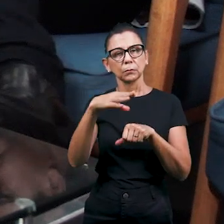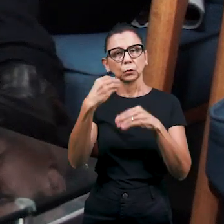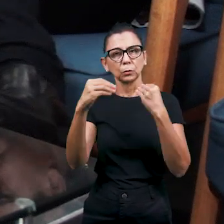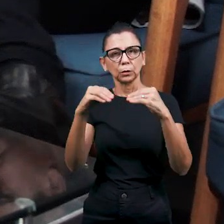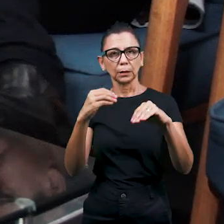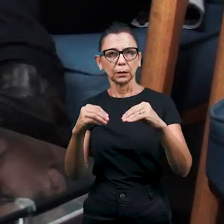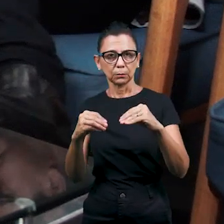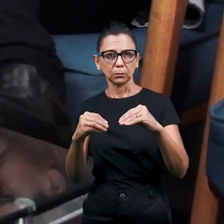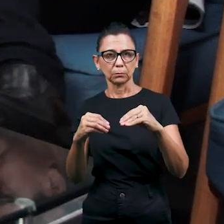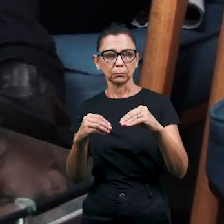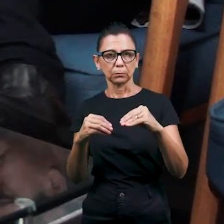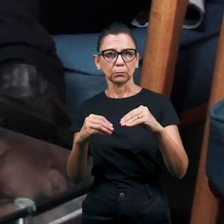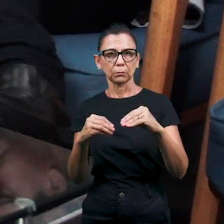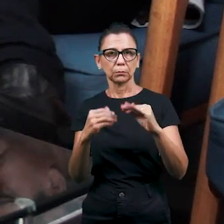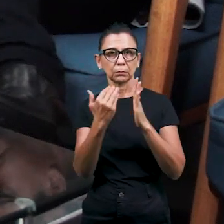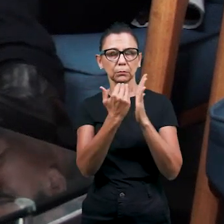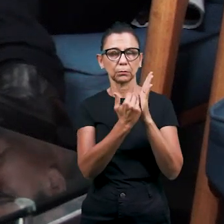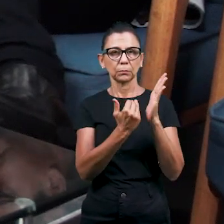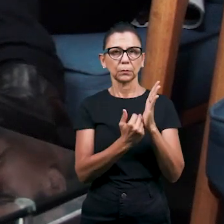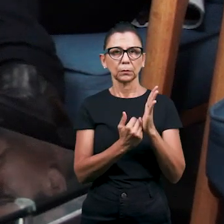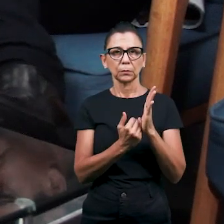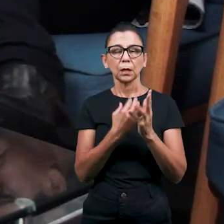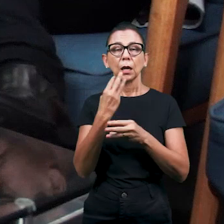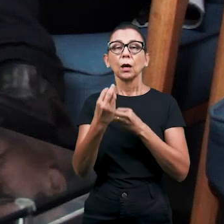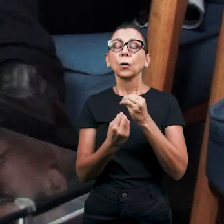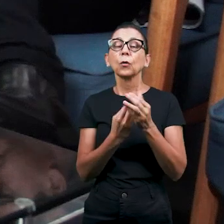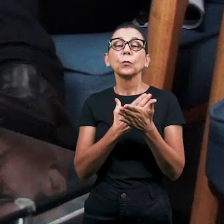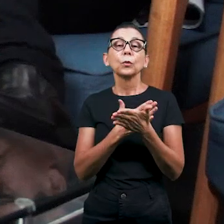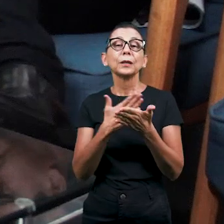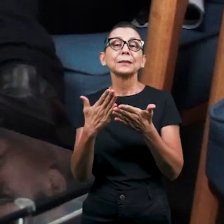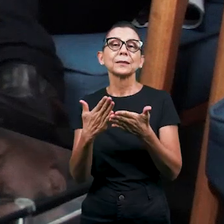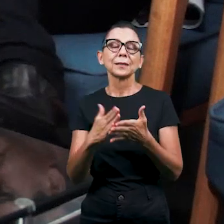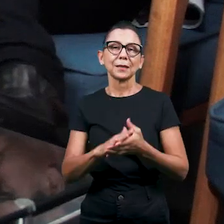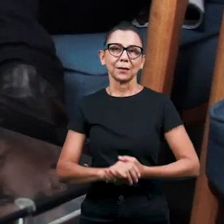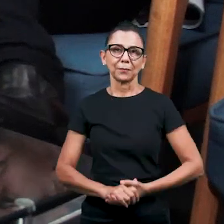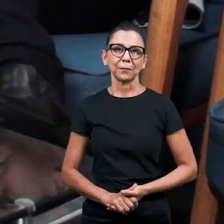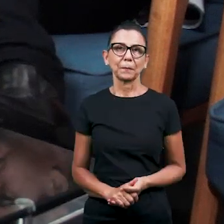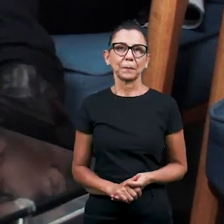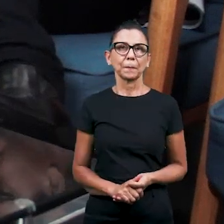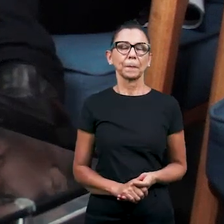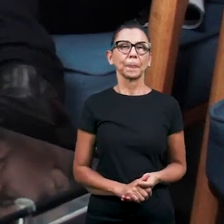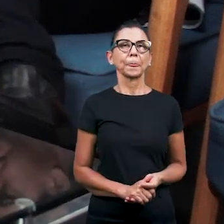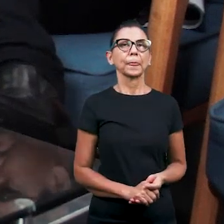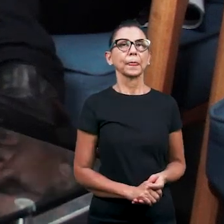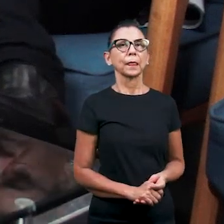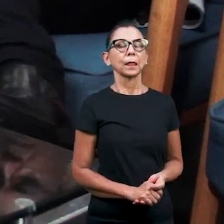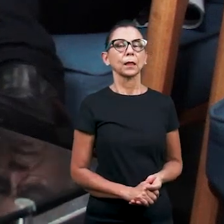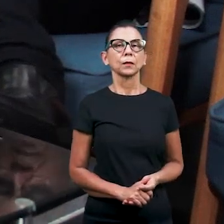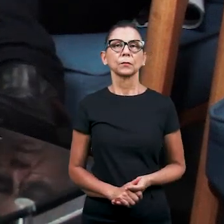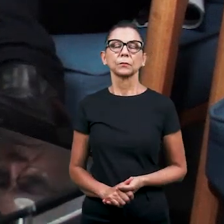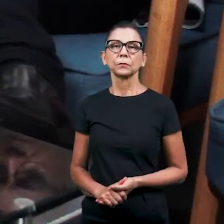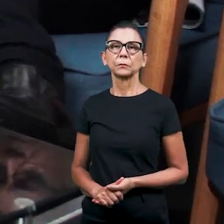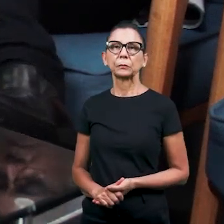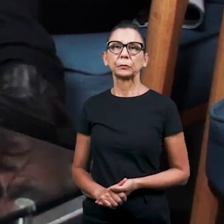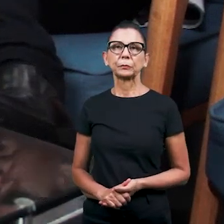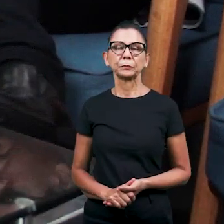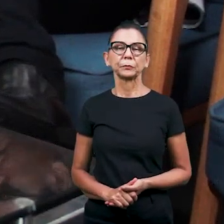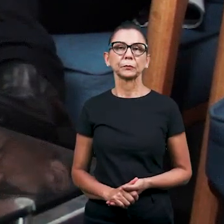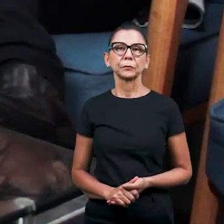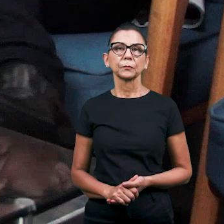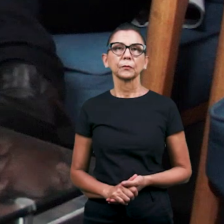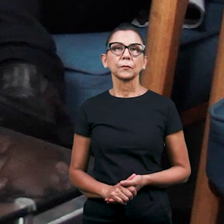agora essa autorização. Então, o presbitério há uma conta no Instagram do Evangelho Sem